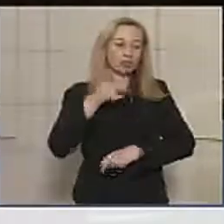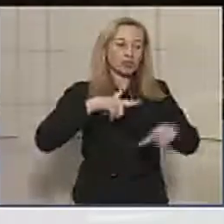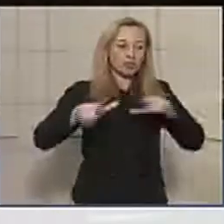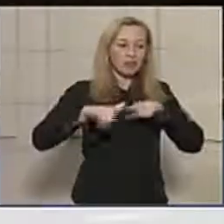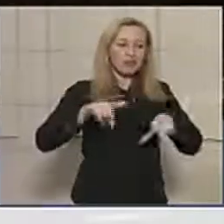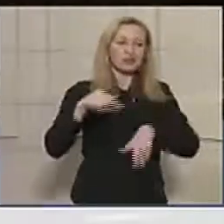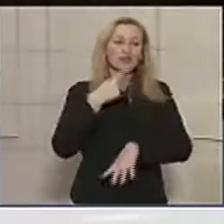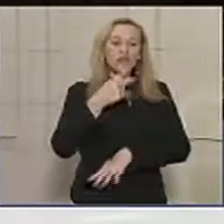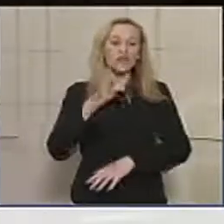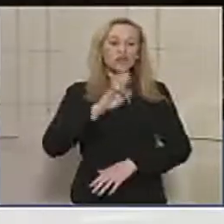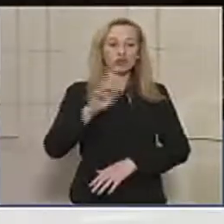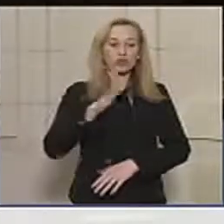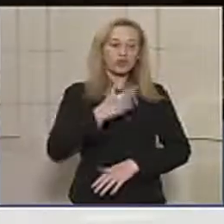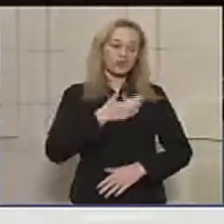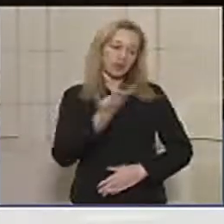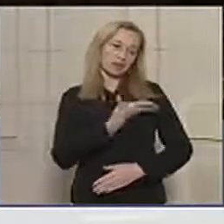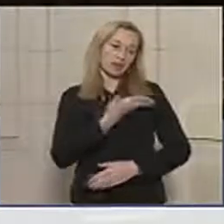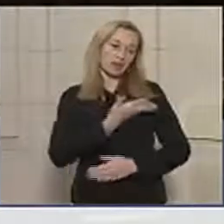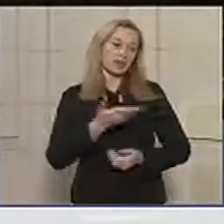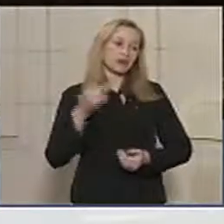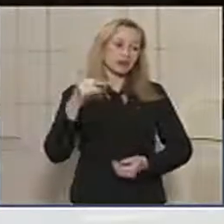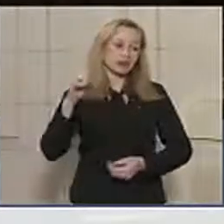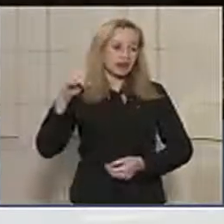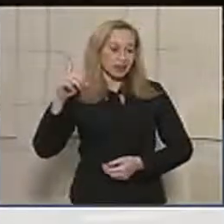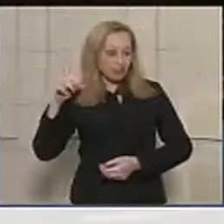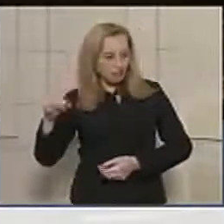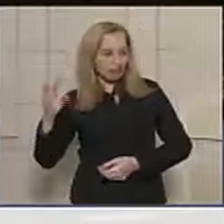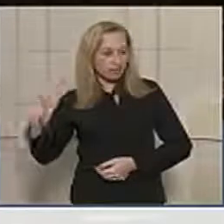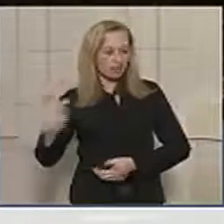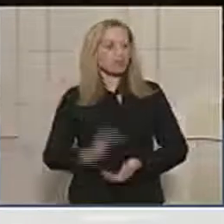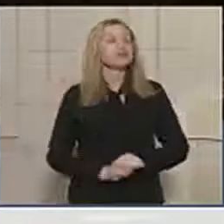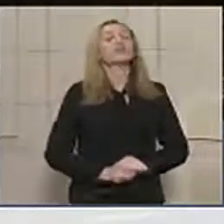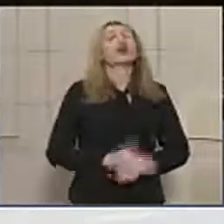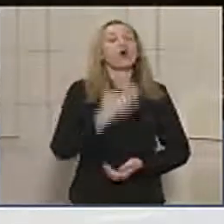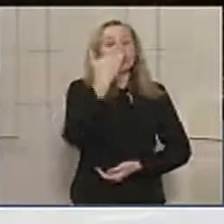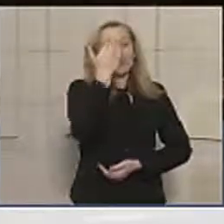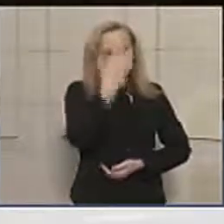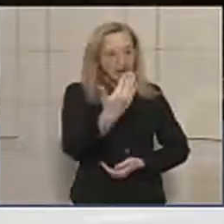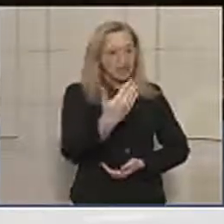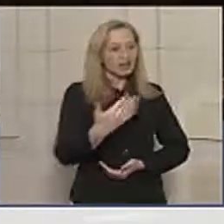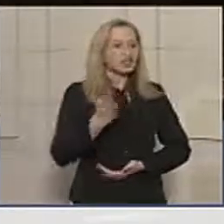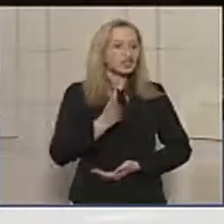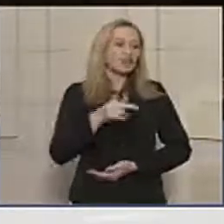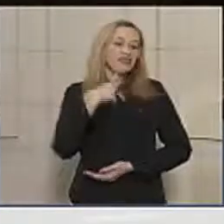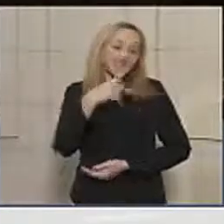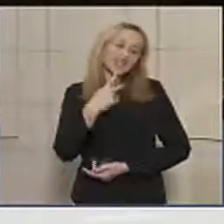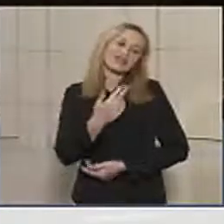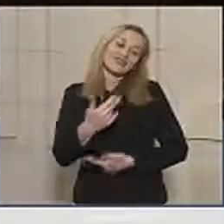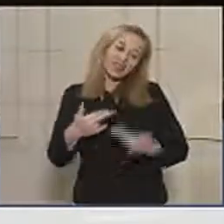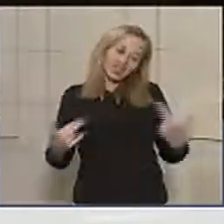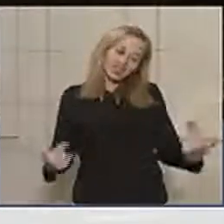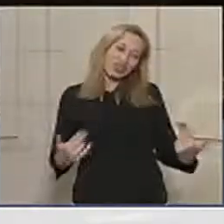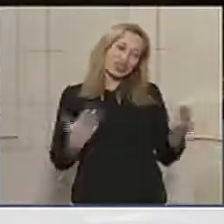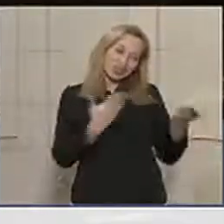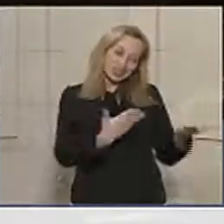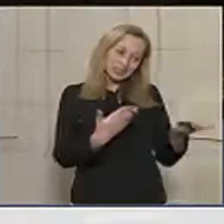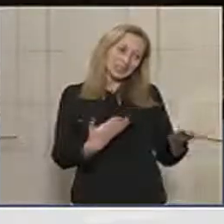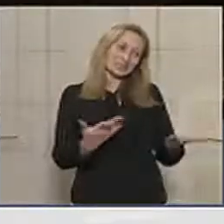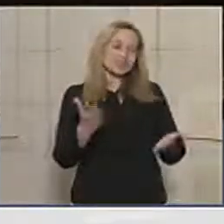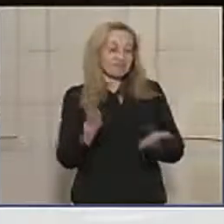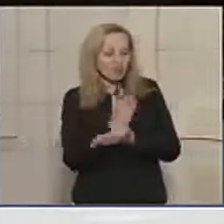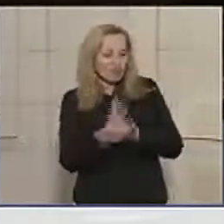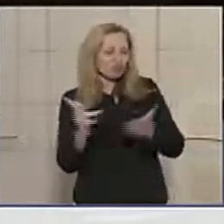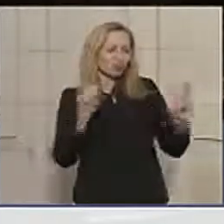senhora deputada Marta Rocha. Você que já te disse isso algumas vezes, que vejo muitas similaridades, apesar das